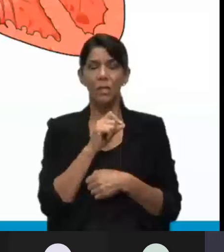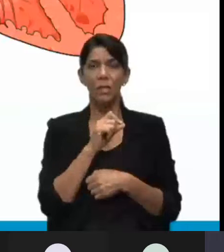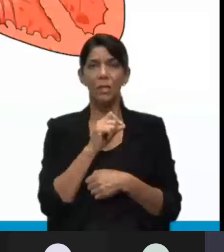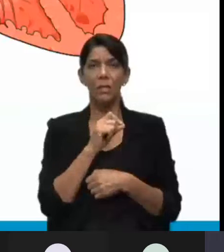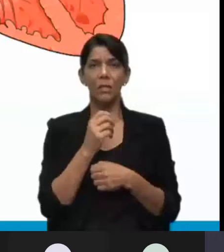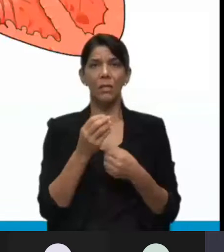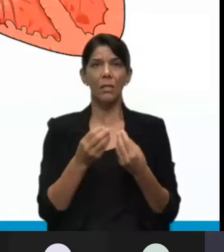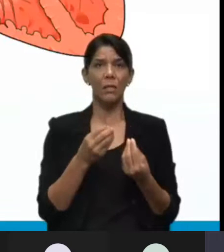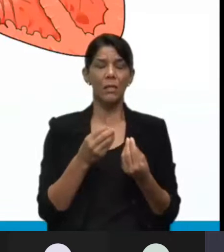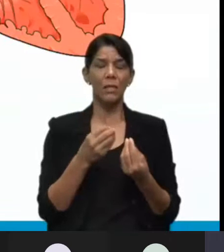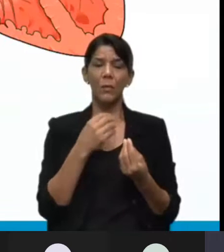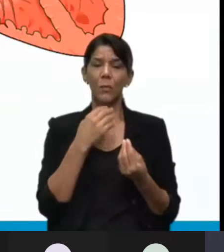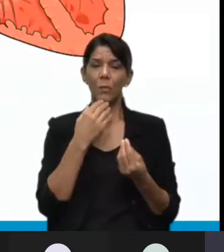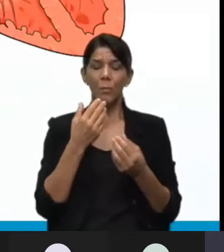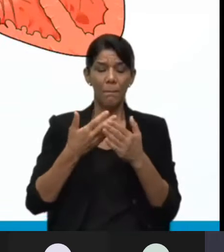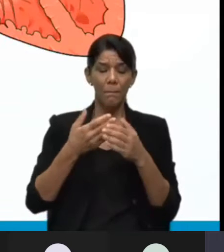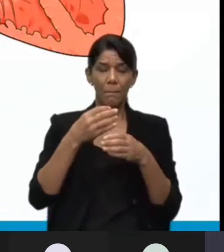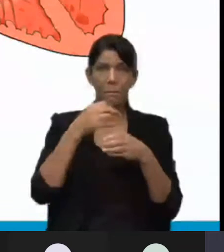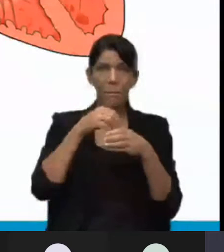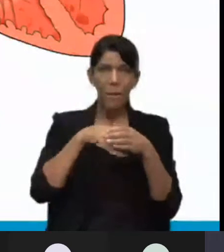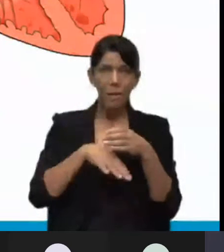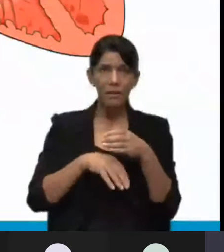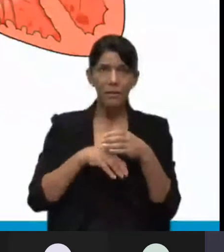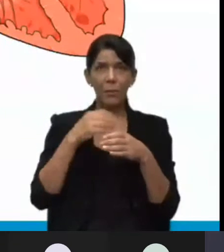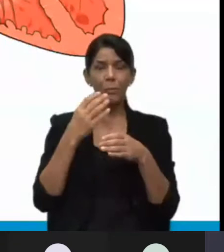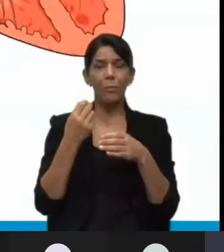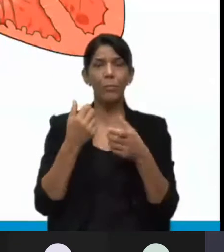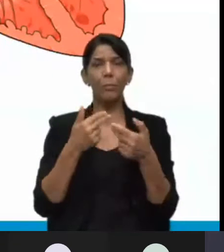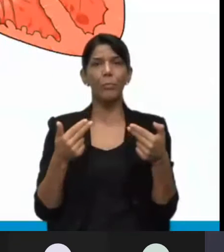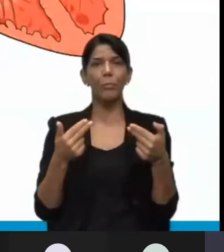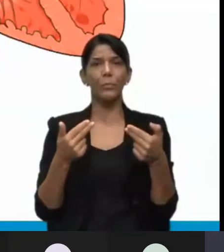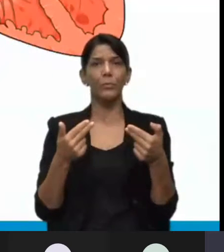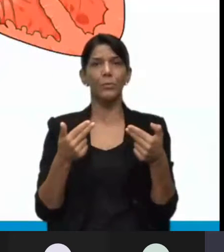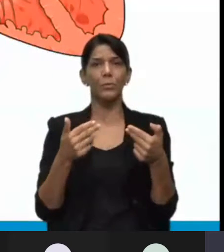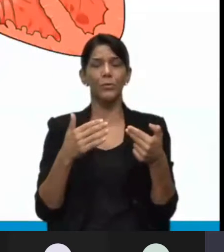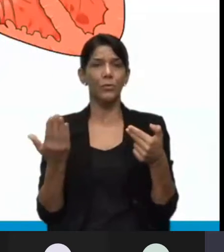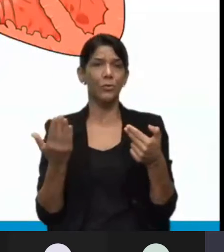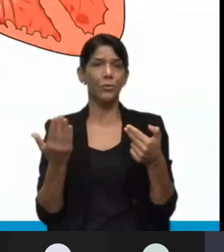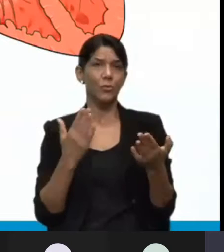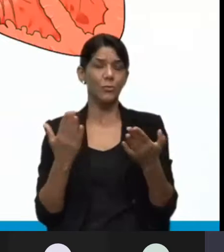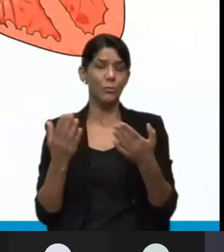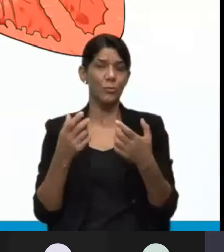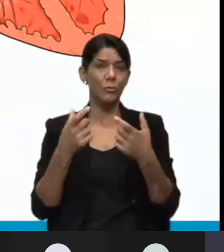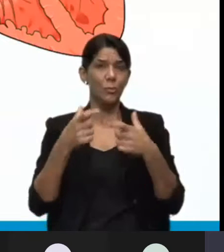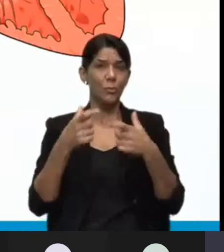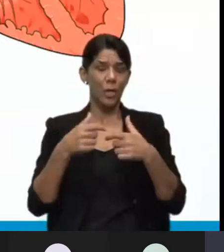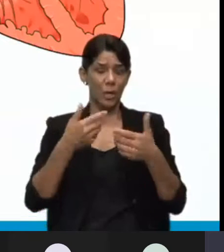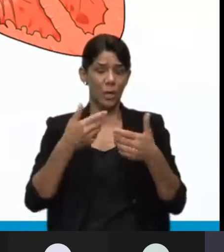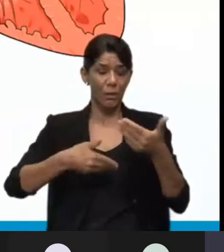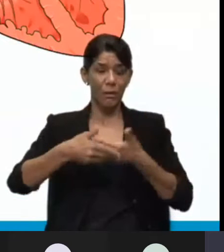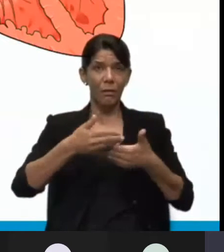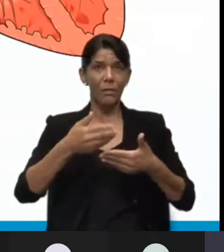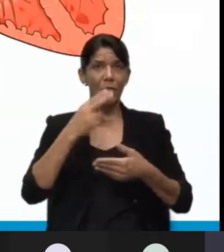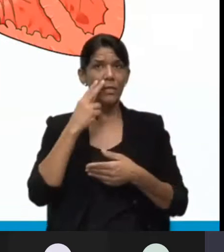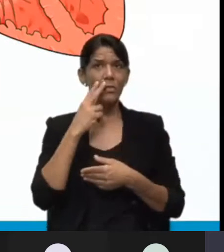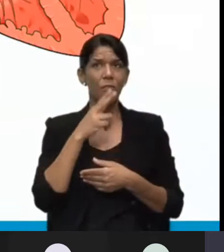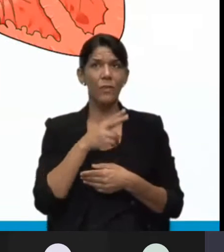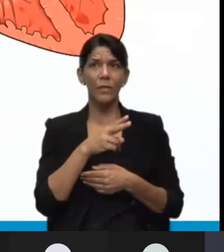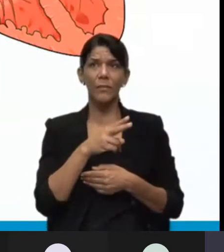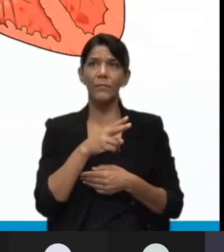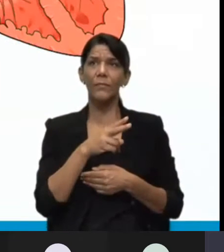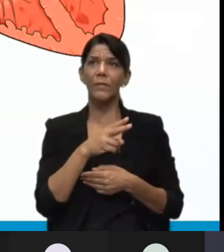então deixar de passar aí de um compartimento para o outro. Então, se a gente olhar